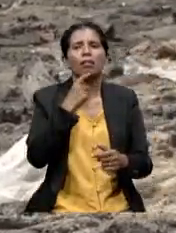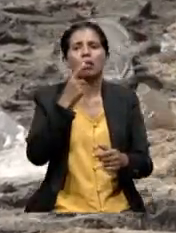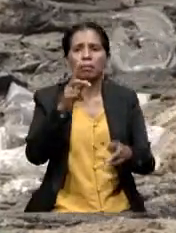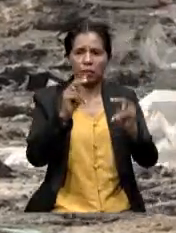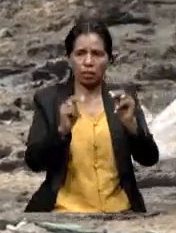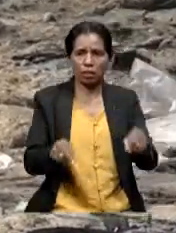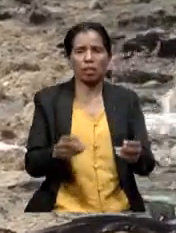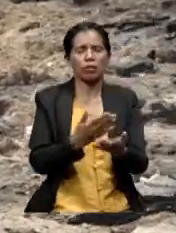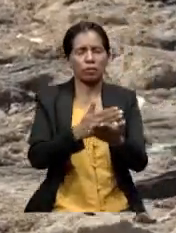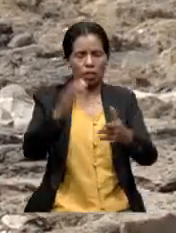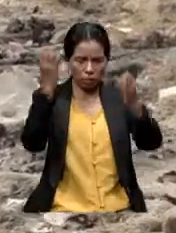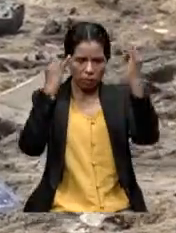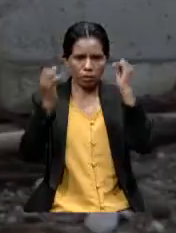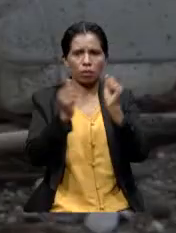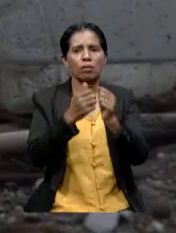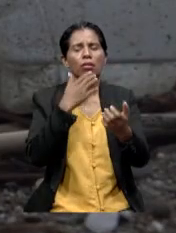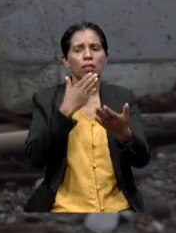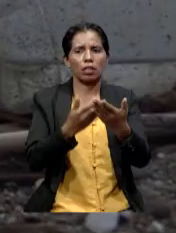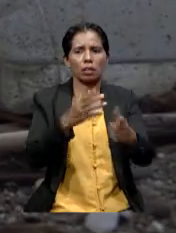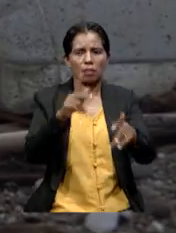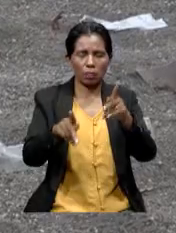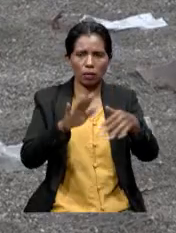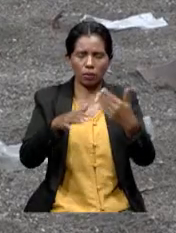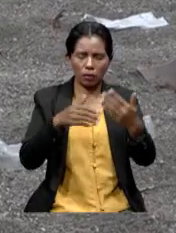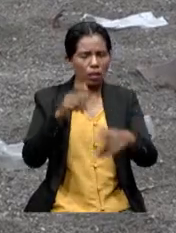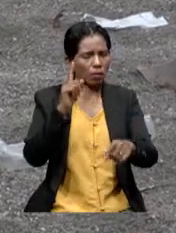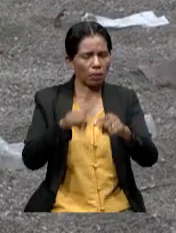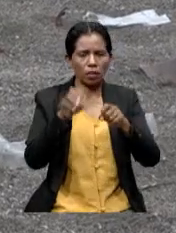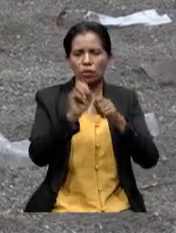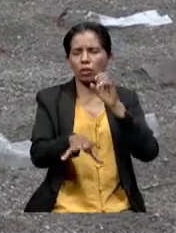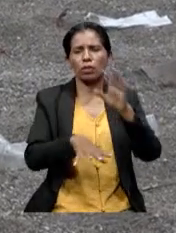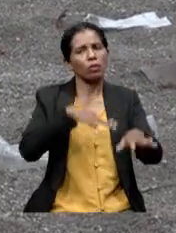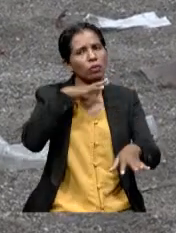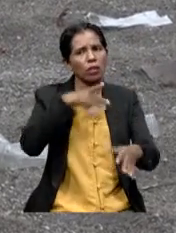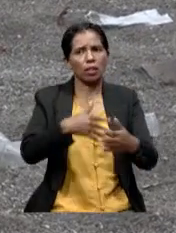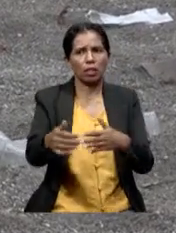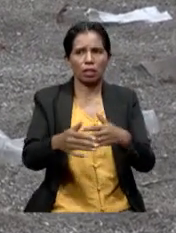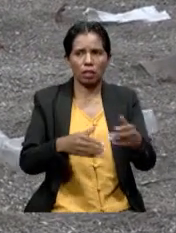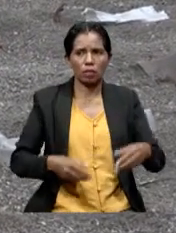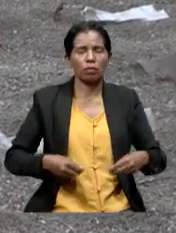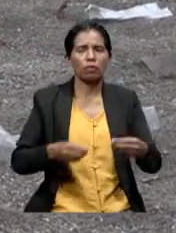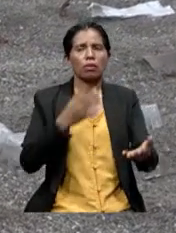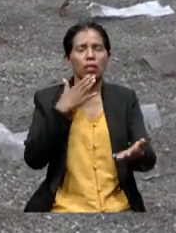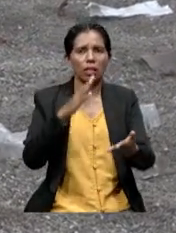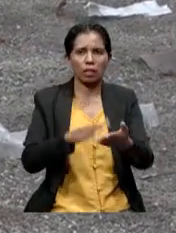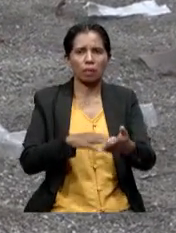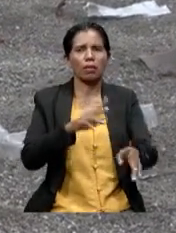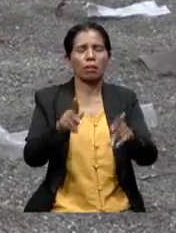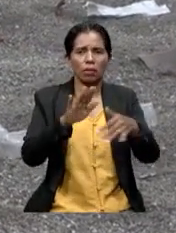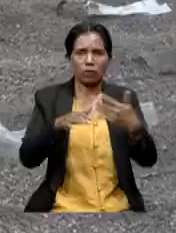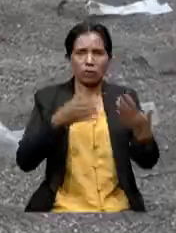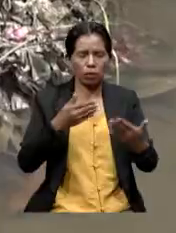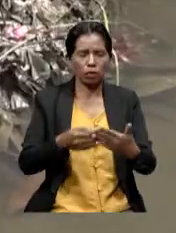halo sosialização dia ba populasaun atu la bela sua efer arbiru ho di bela fo sustentabilidade ba turismo no